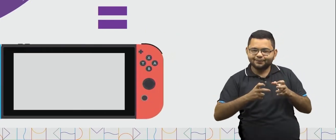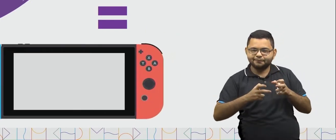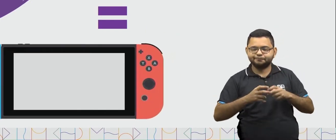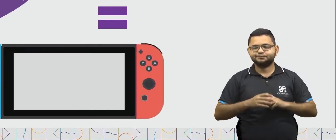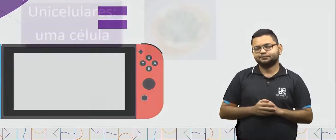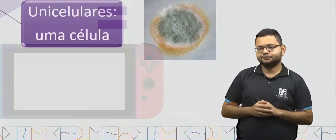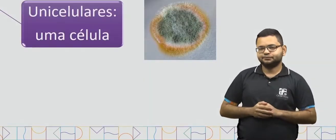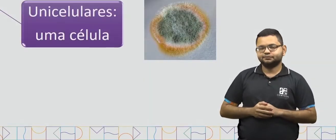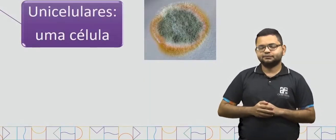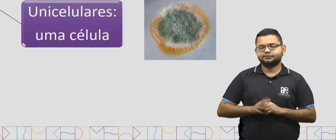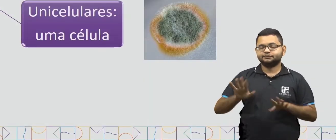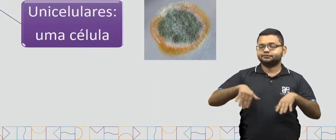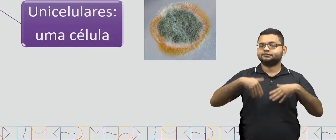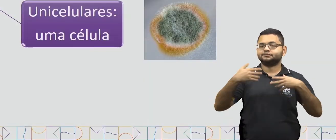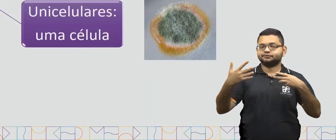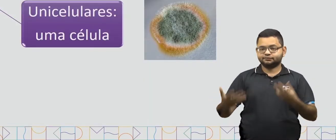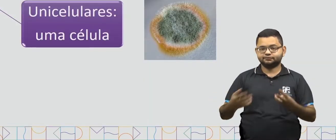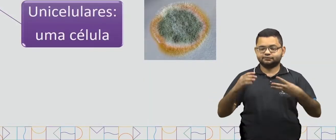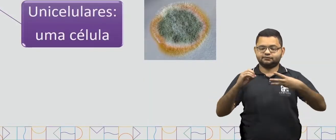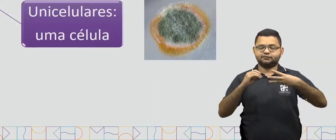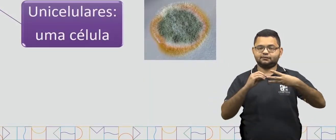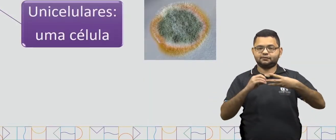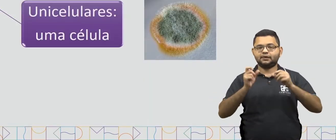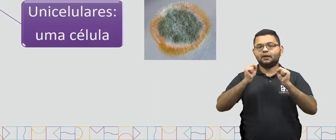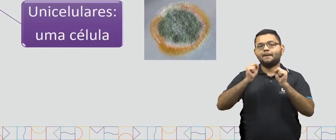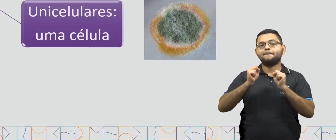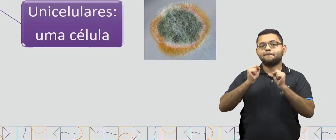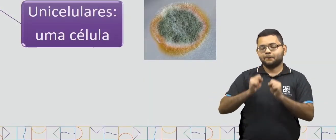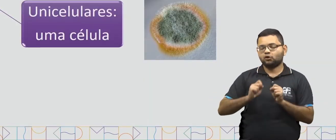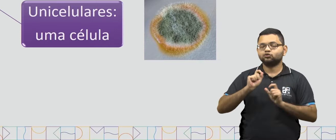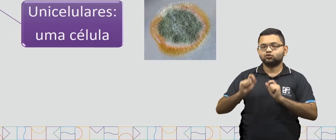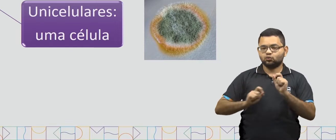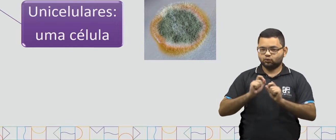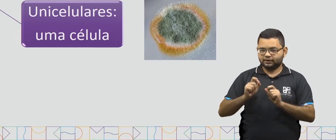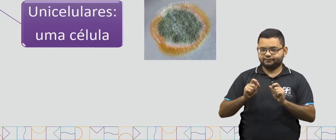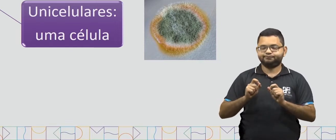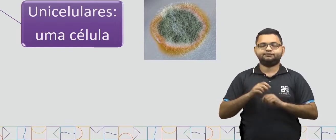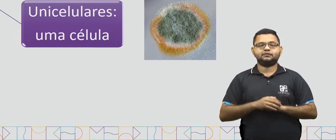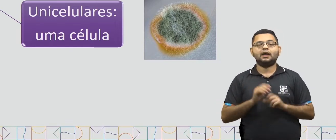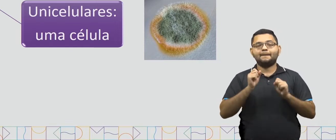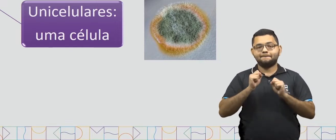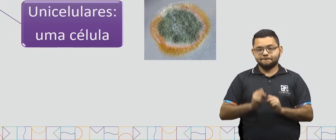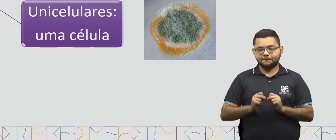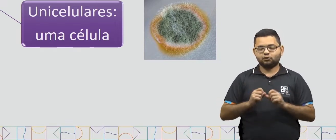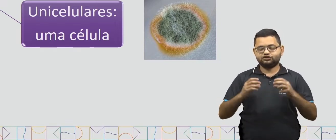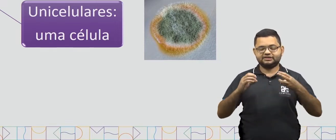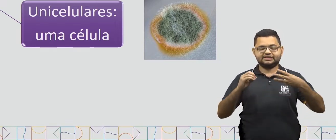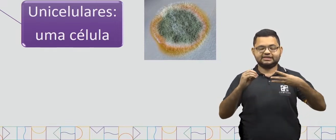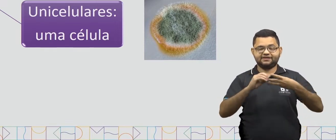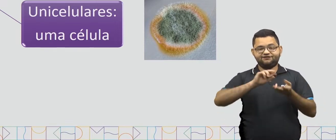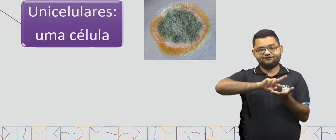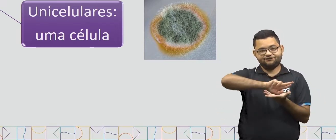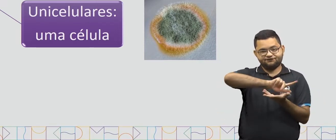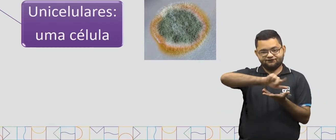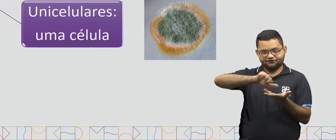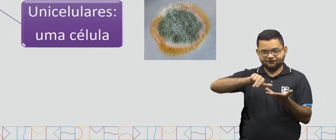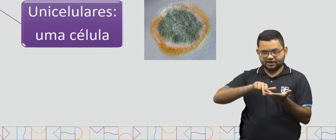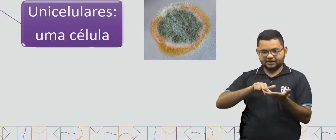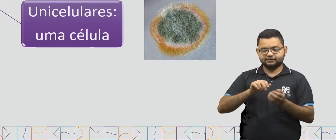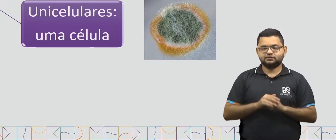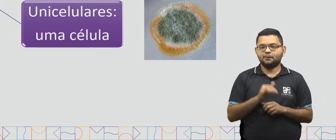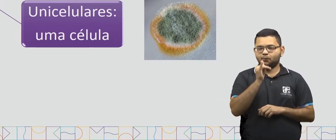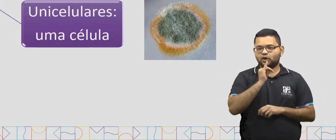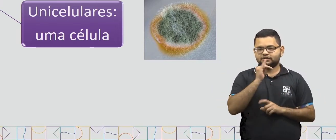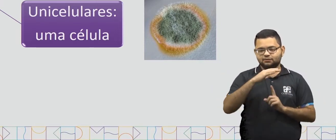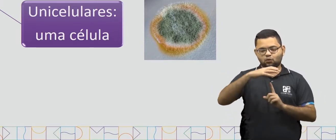jogar videogame. Em relação às células, os fungos podem ser pluricelulares, contendo várias células, como aí